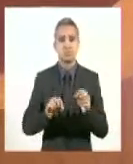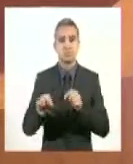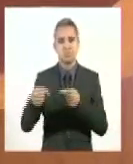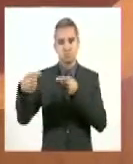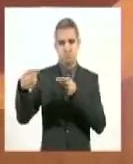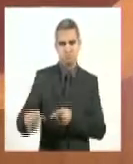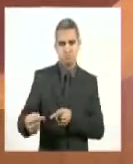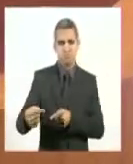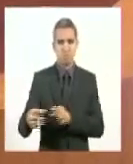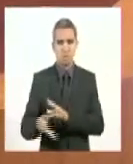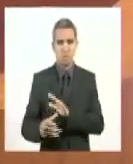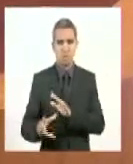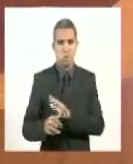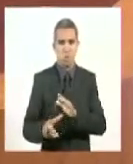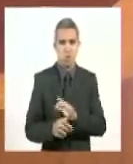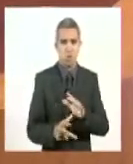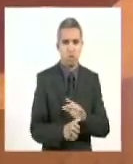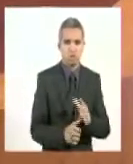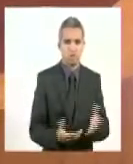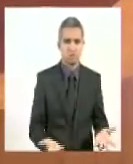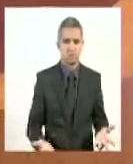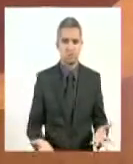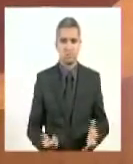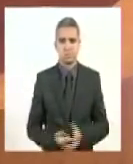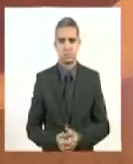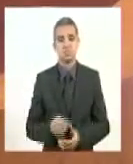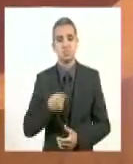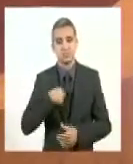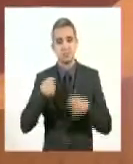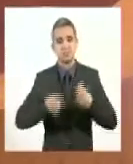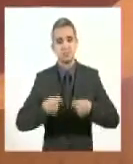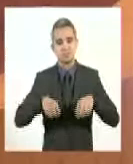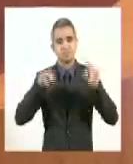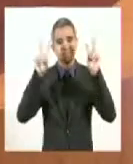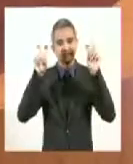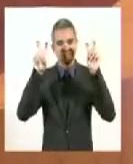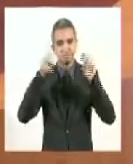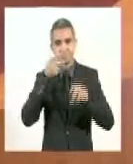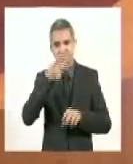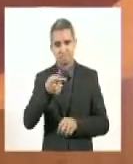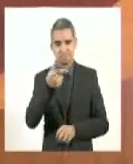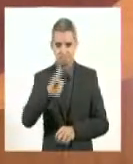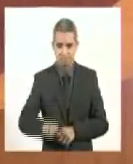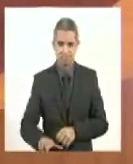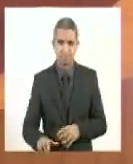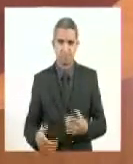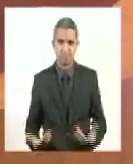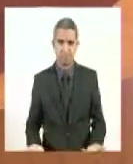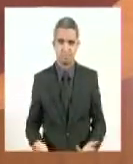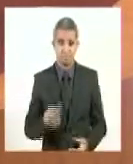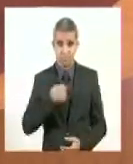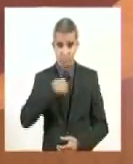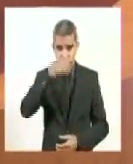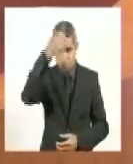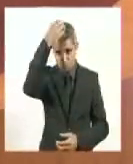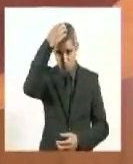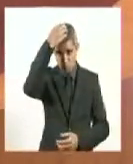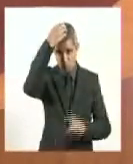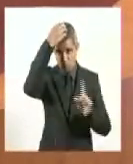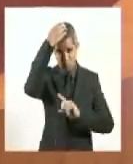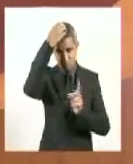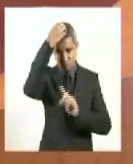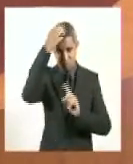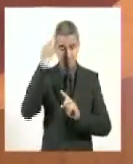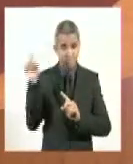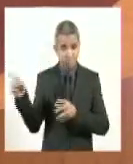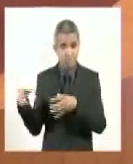novo, porque quem toca, deputada Nina, não sou eu. Quem toca é a base do governo,